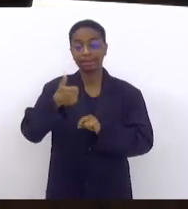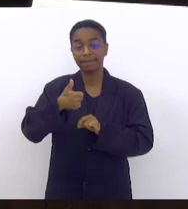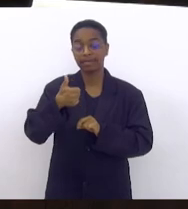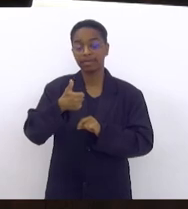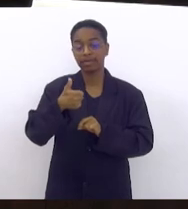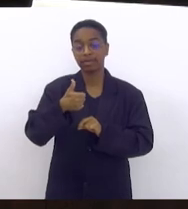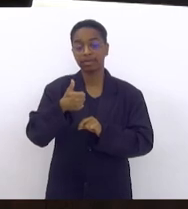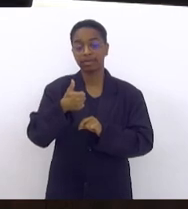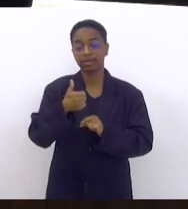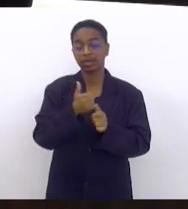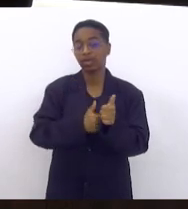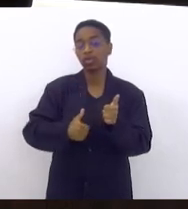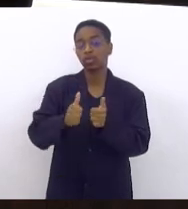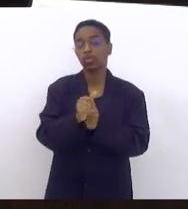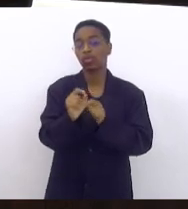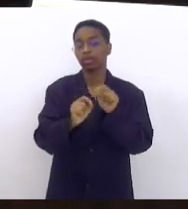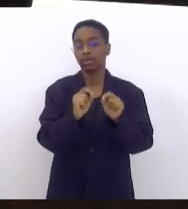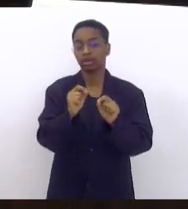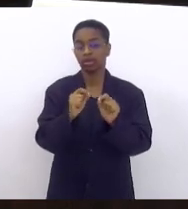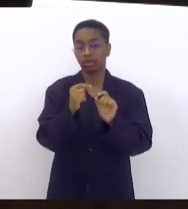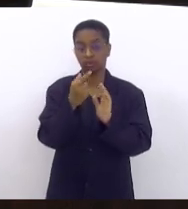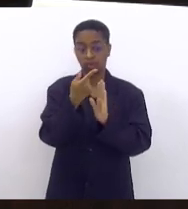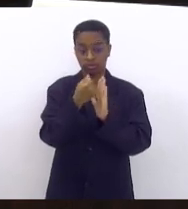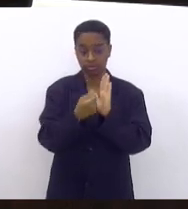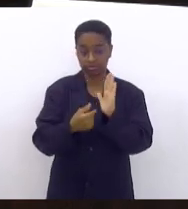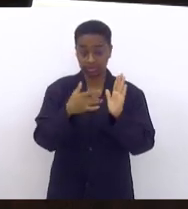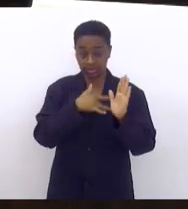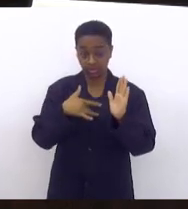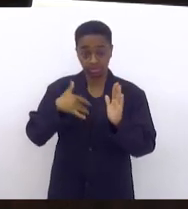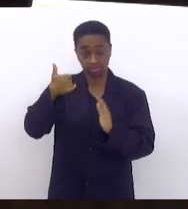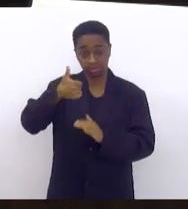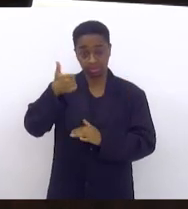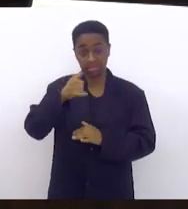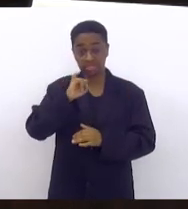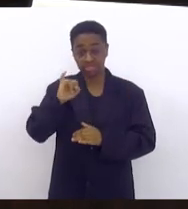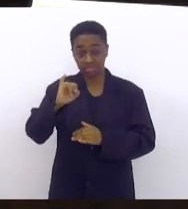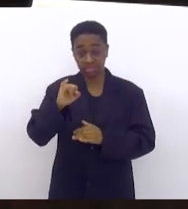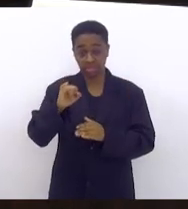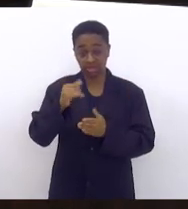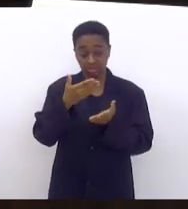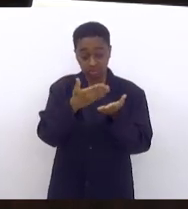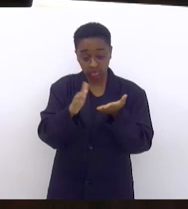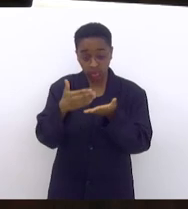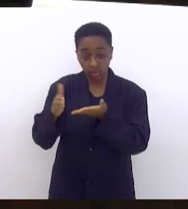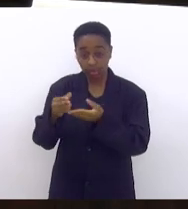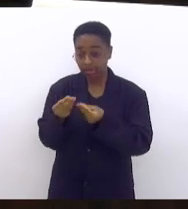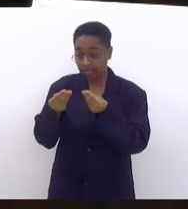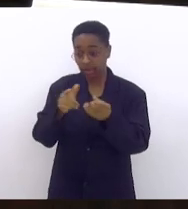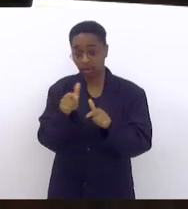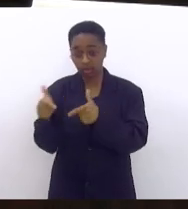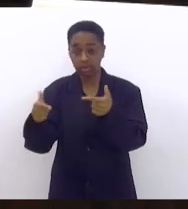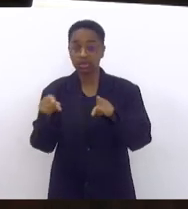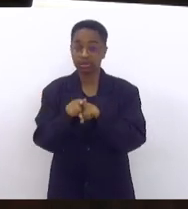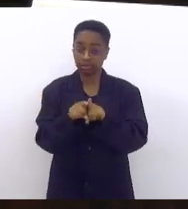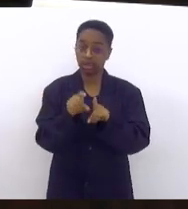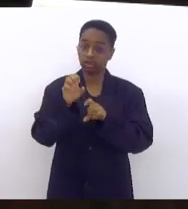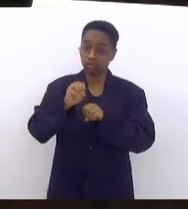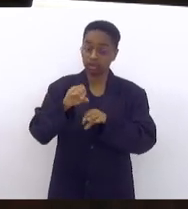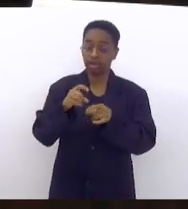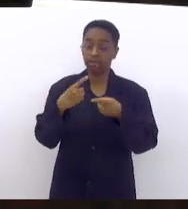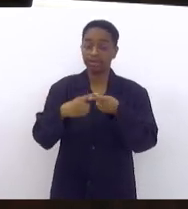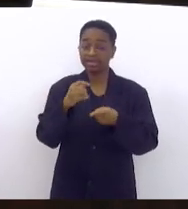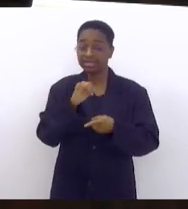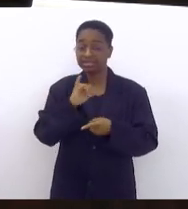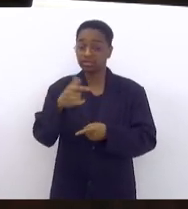eu penso sempre assim, o orçamento da saúde é o primeiro e o que sobrar vai para os outros, inclusive para a educação, porque eu entendo que a saúde, né, sem saúde